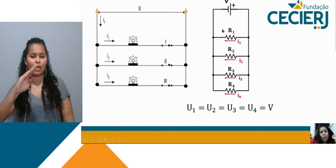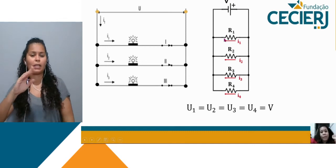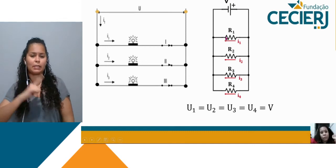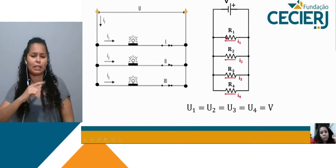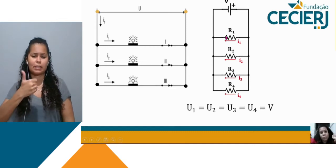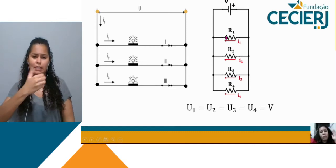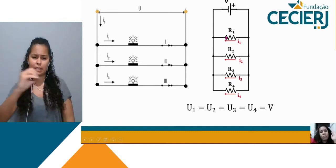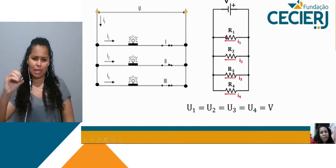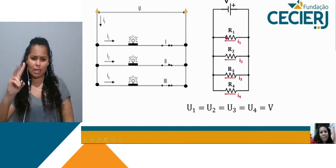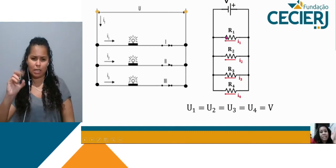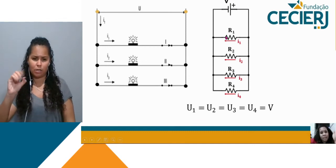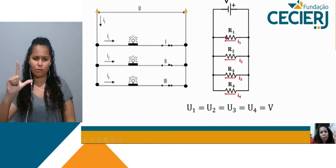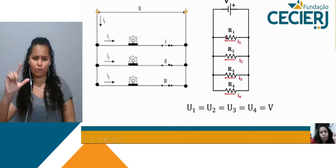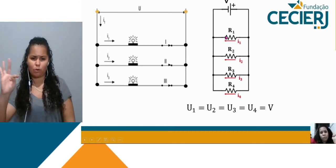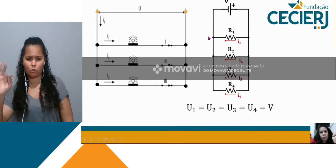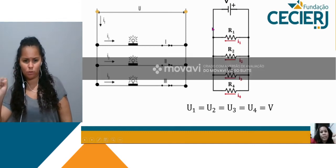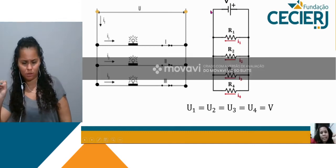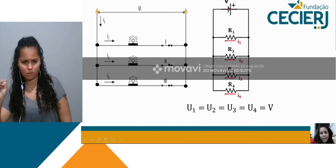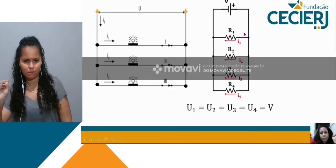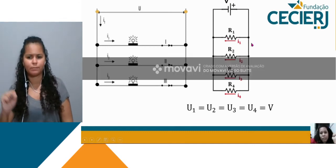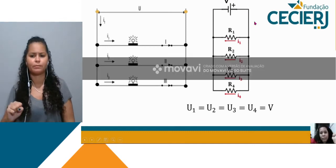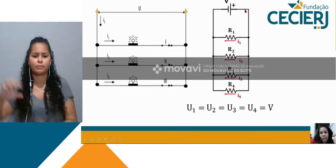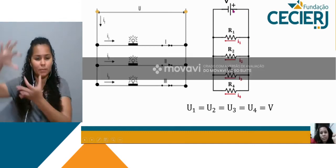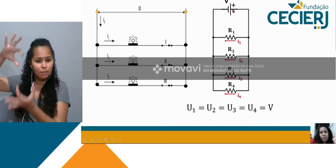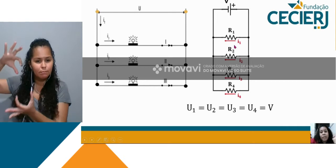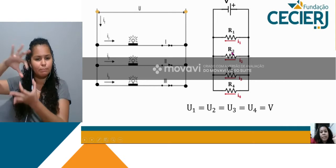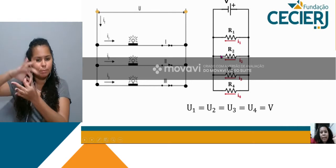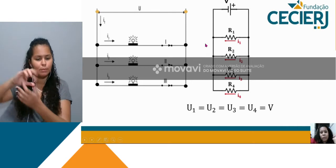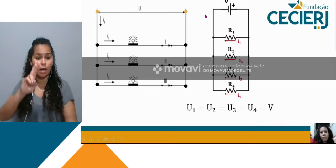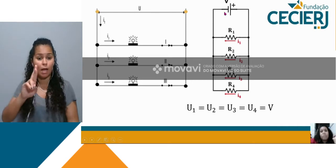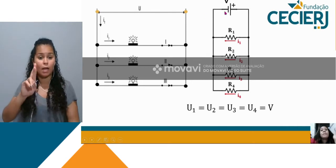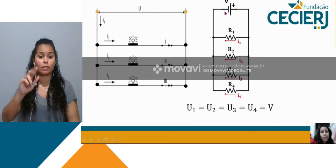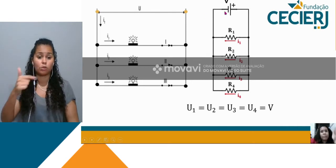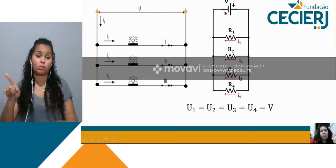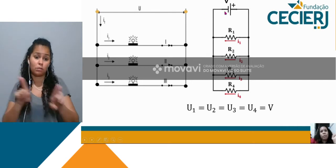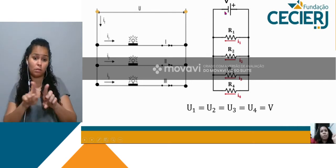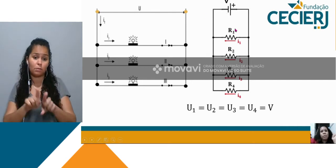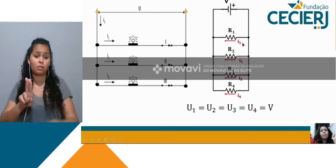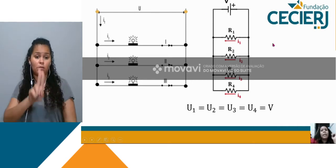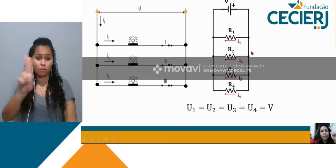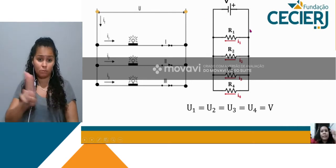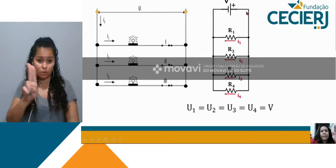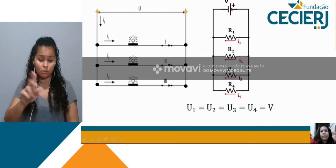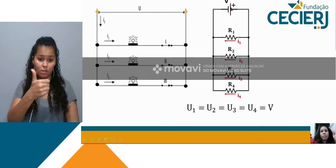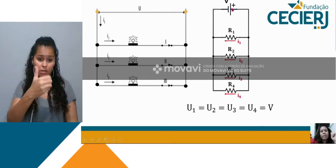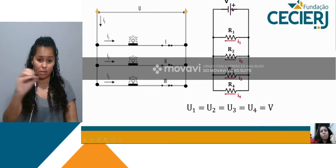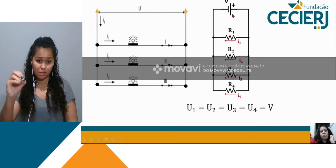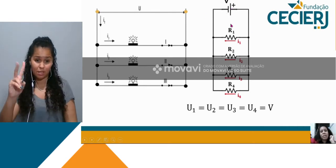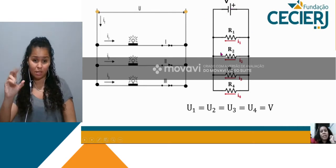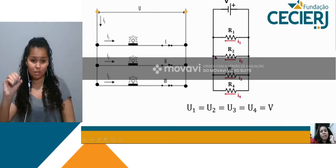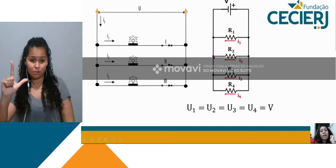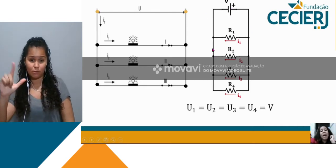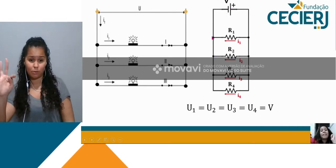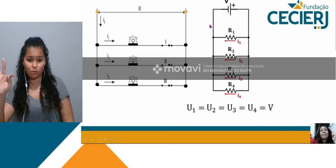o R1 vai usar 100 volts, porque está ligado nos terminais. E R2, 100 volts, porque ele também está ligado diretamente